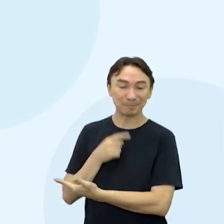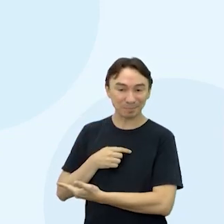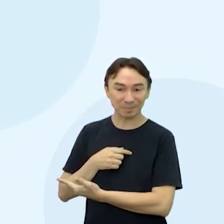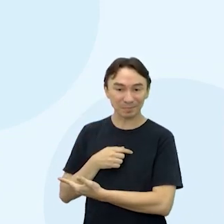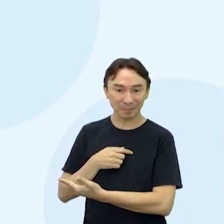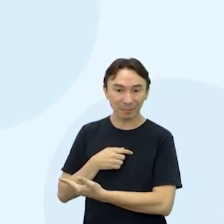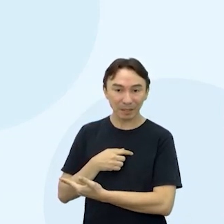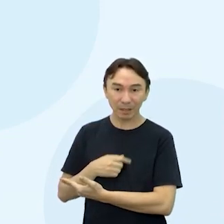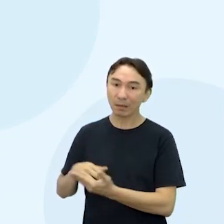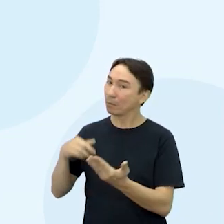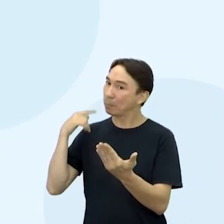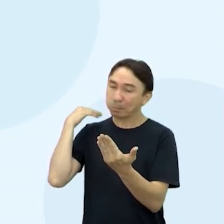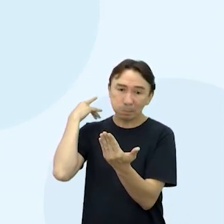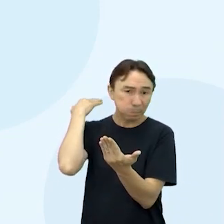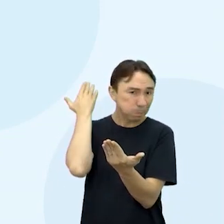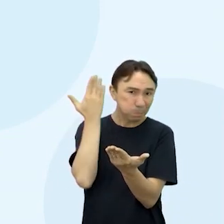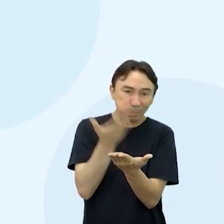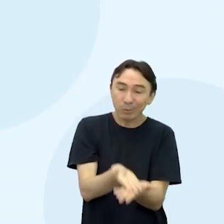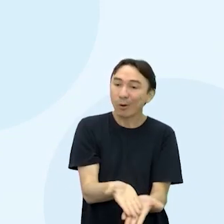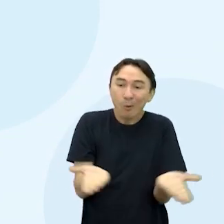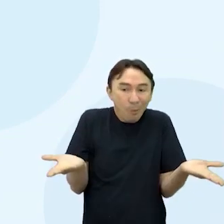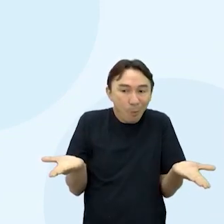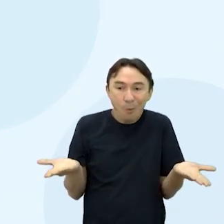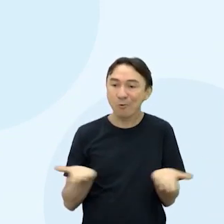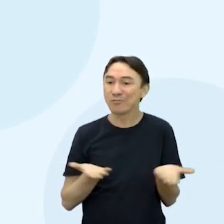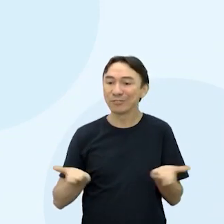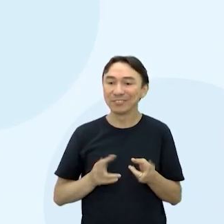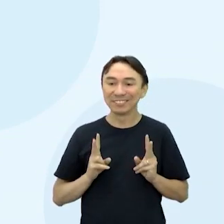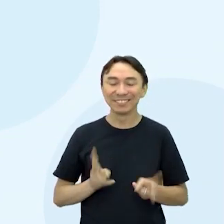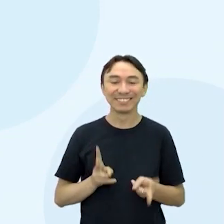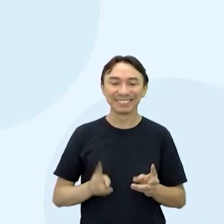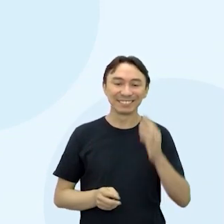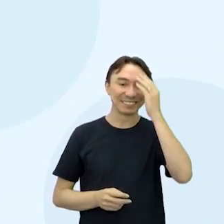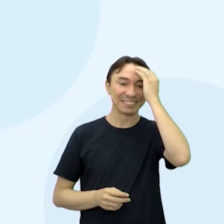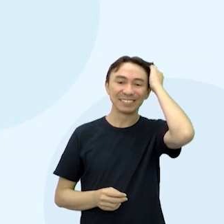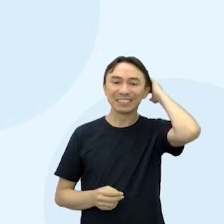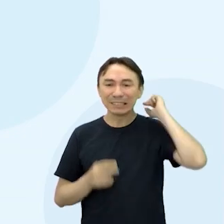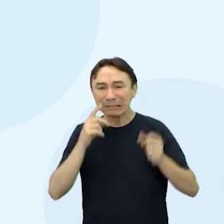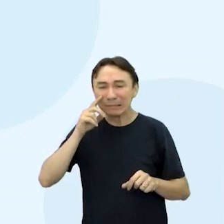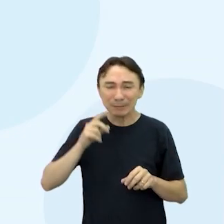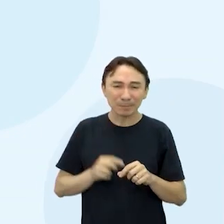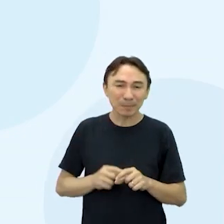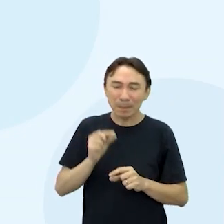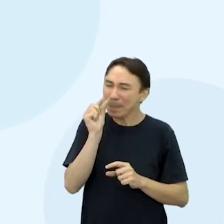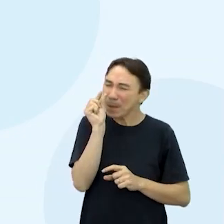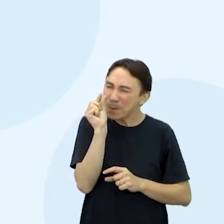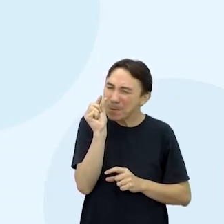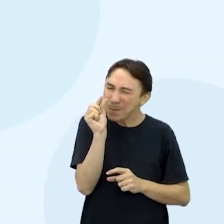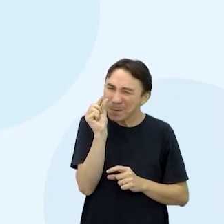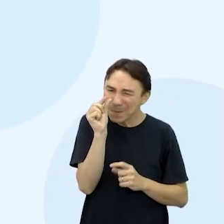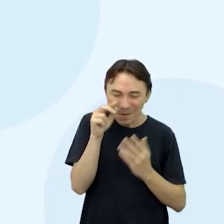ainda existe, tá certo? Aqui eu não consigo ver do que se trata, né? Porque assim, mas